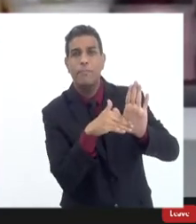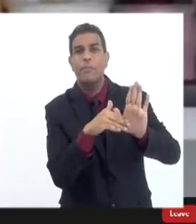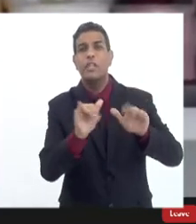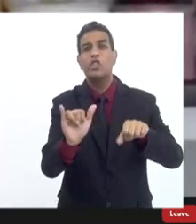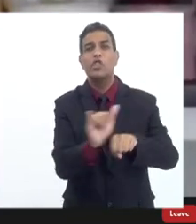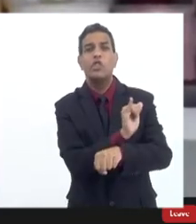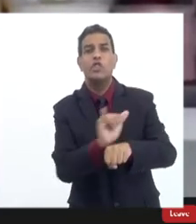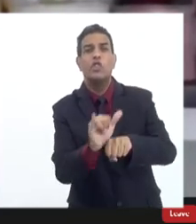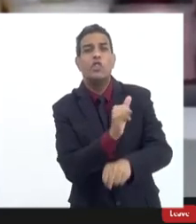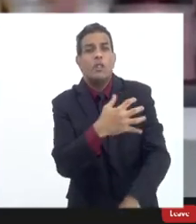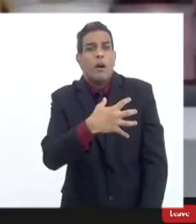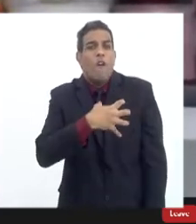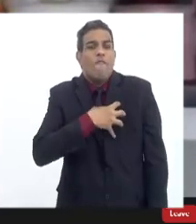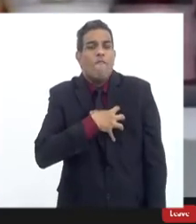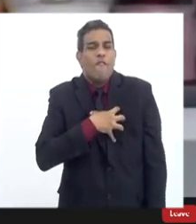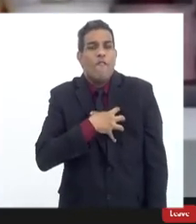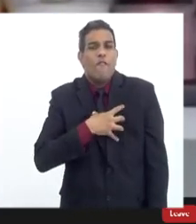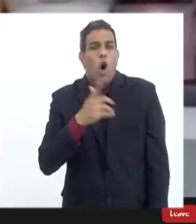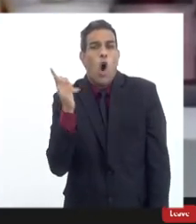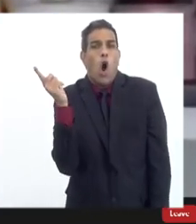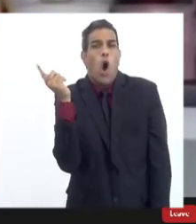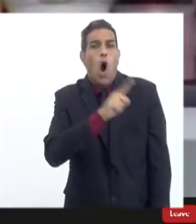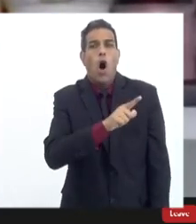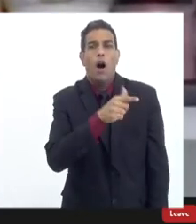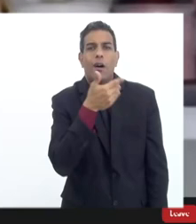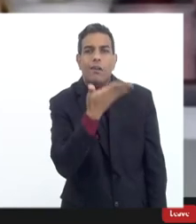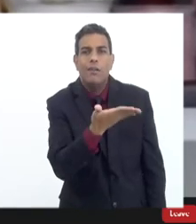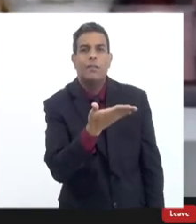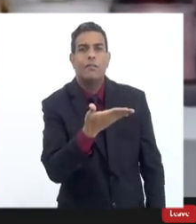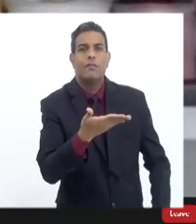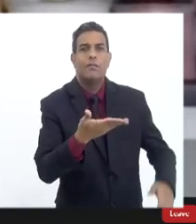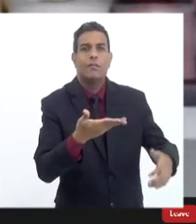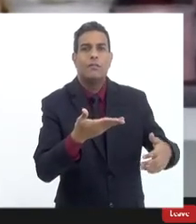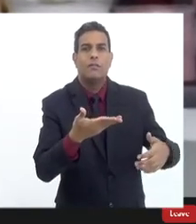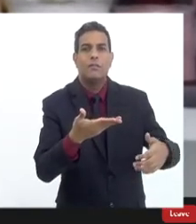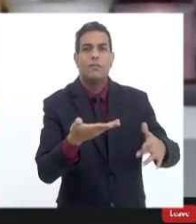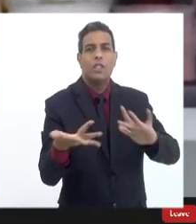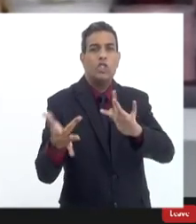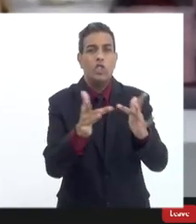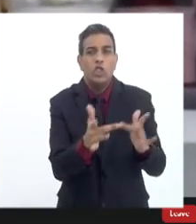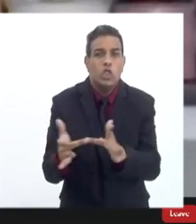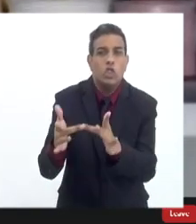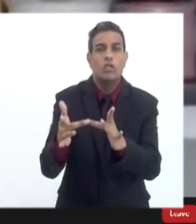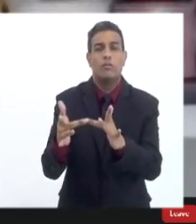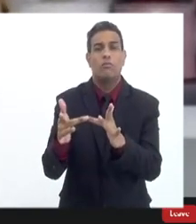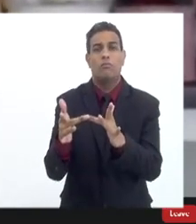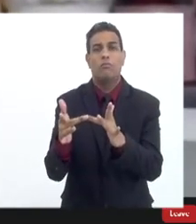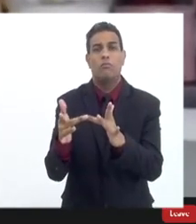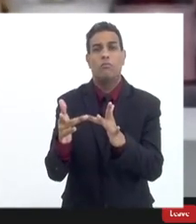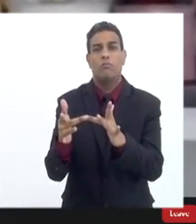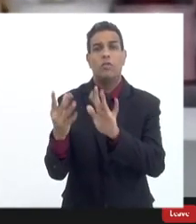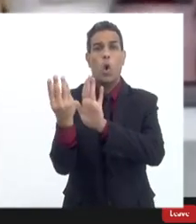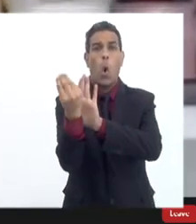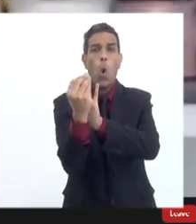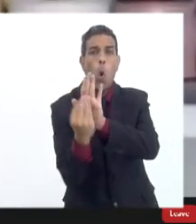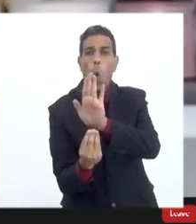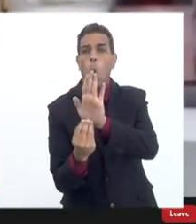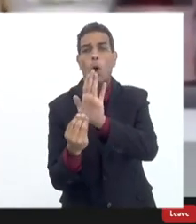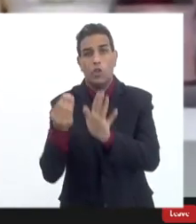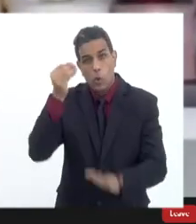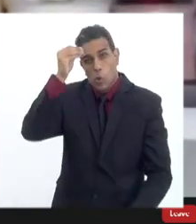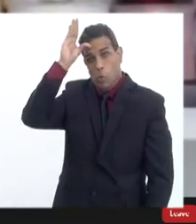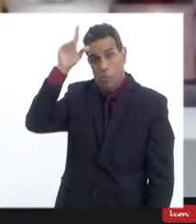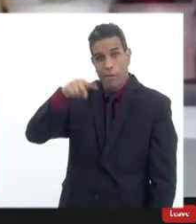maneiras de fazer, a gente está nas ferramentas da coisa, sem articular isso com os conteúdos,